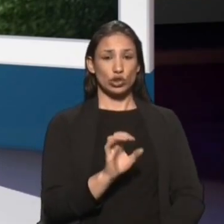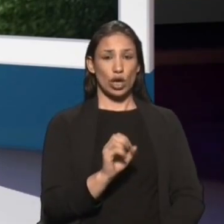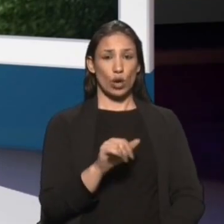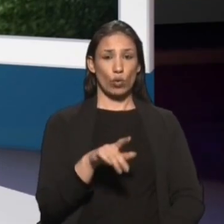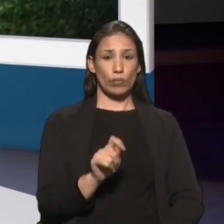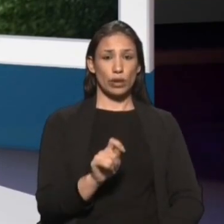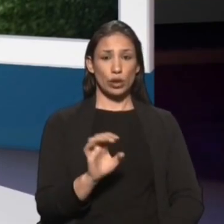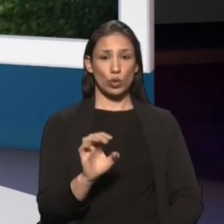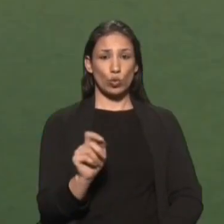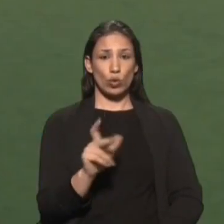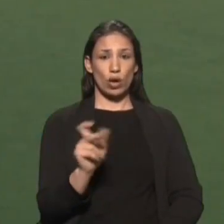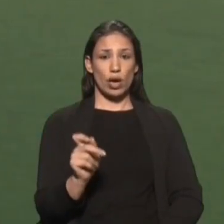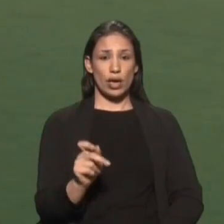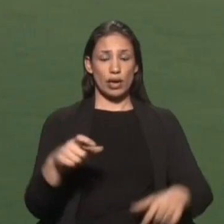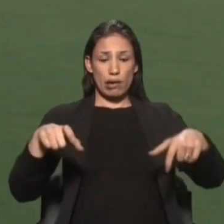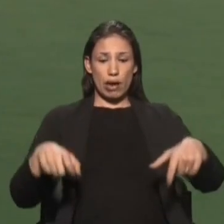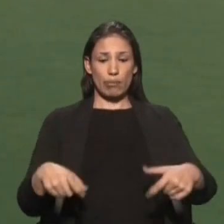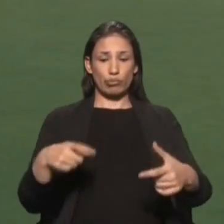Ponta Delgada.